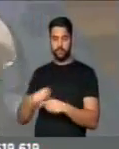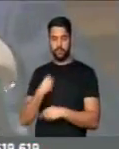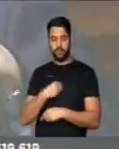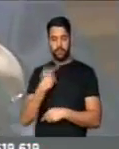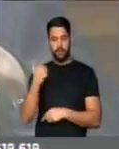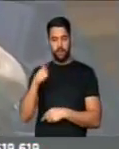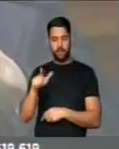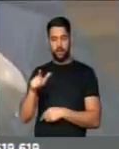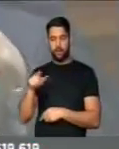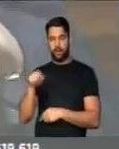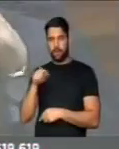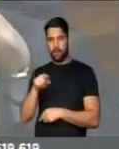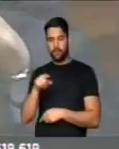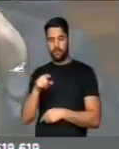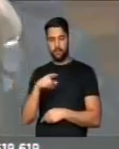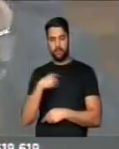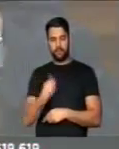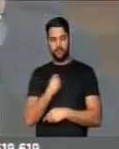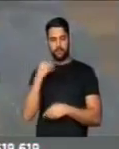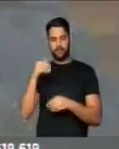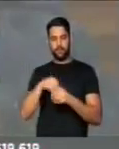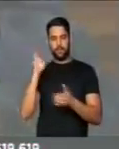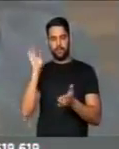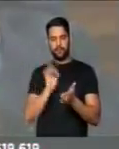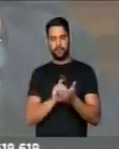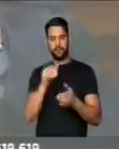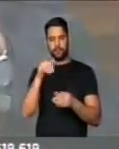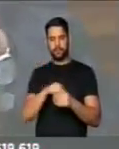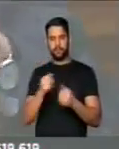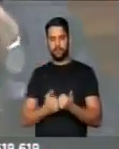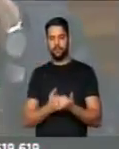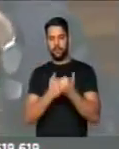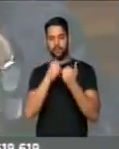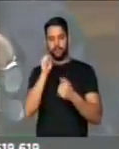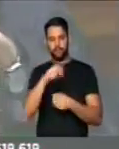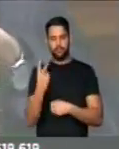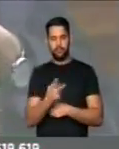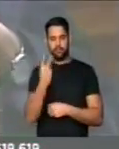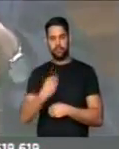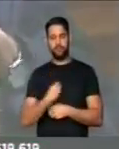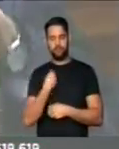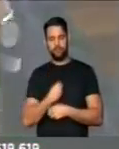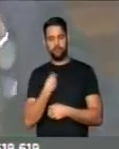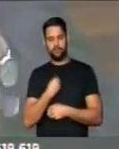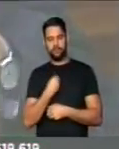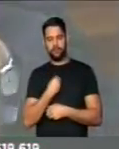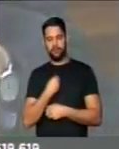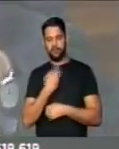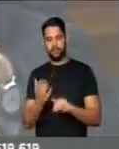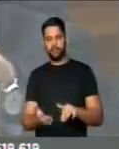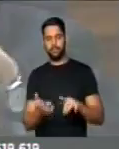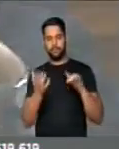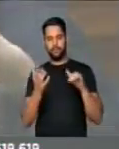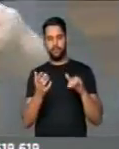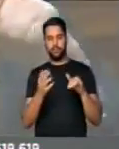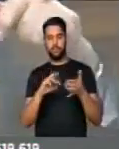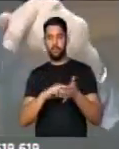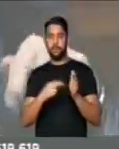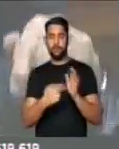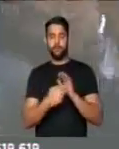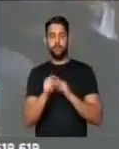a outra, nós votaríamos, tenho certeza que eles votariam a favor, para valorizar o Congresso Nacional. Ou